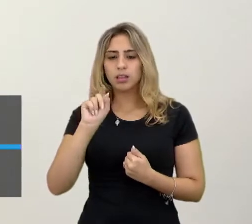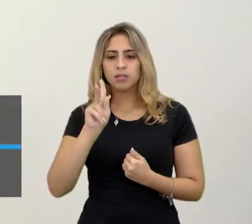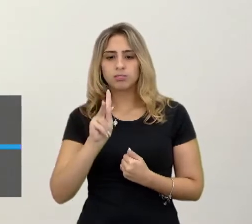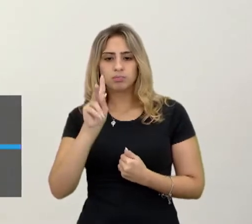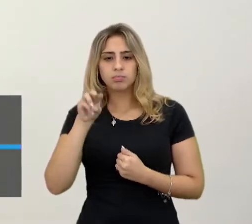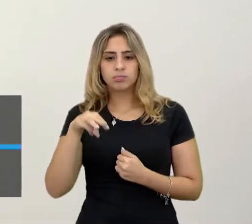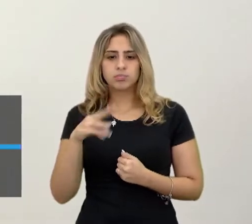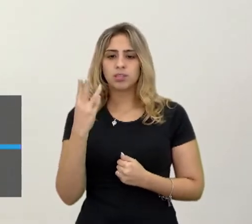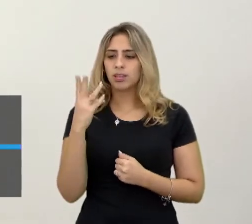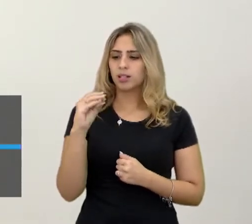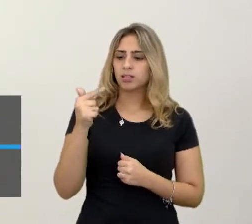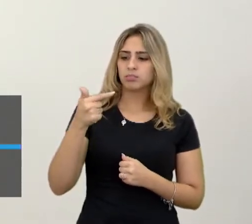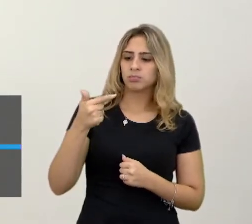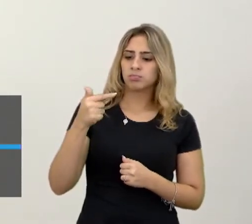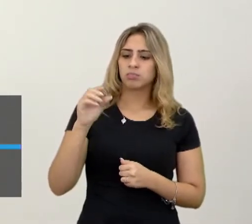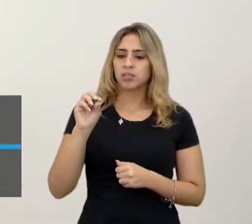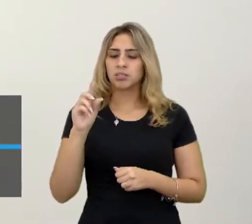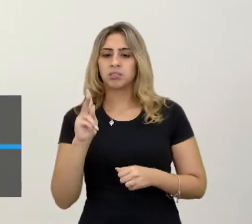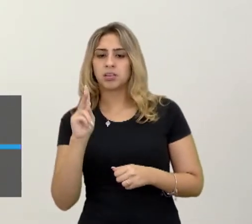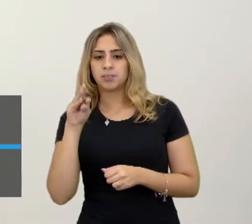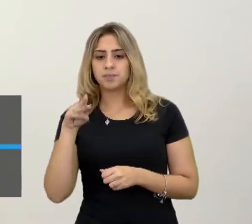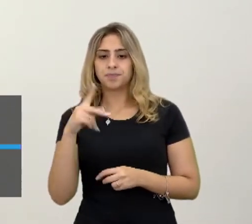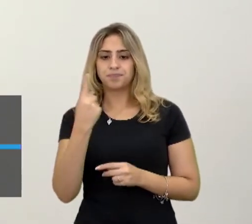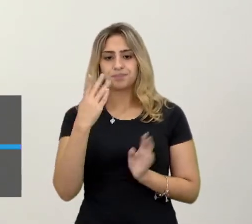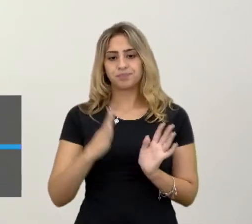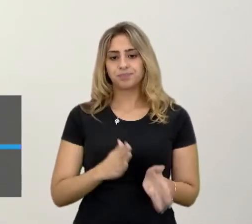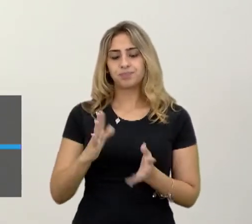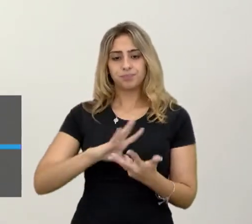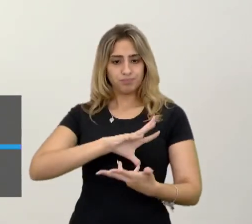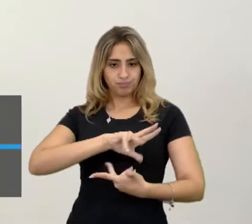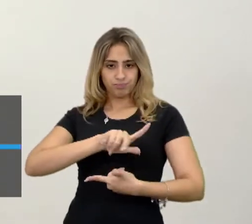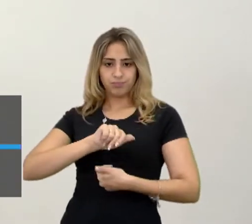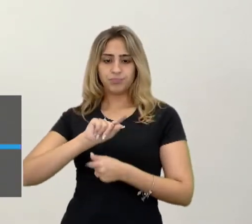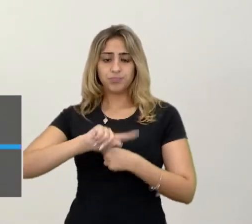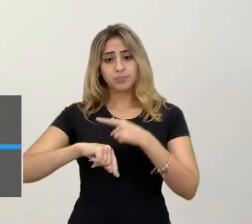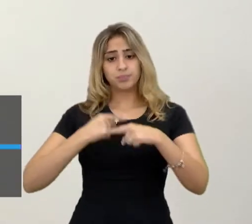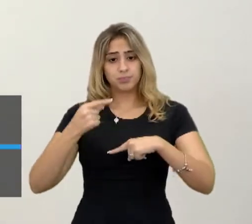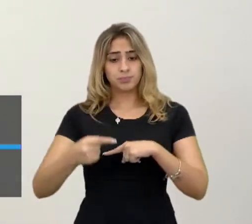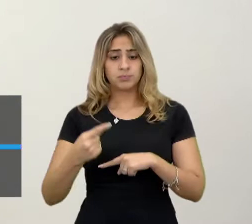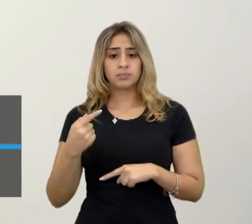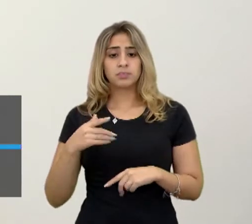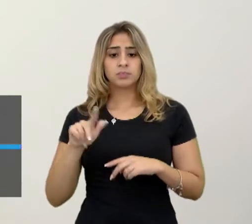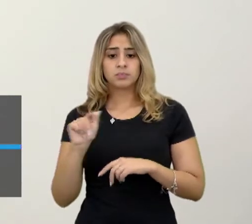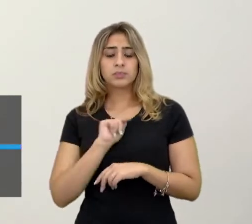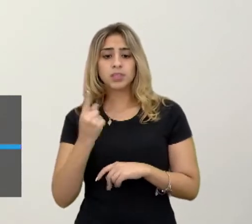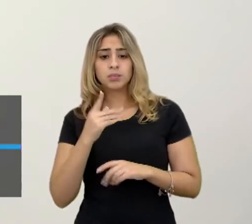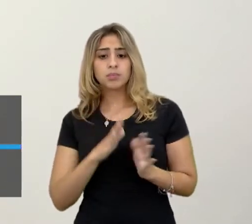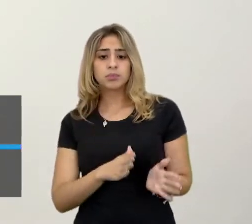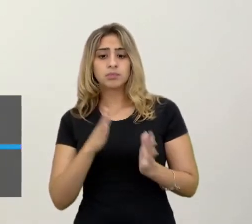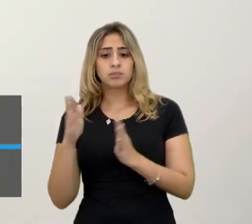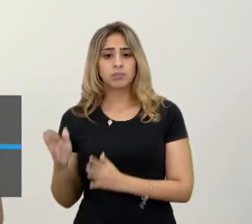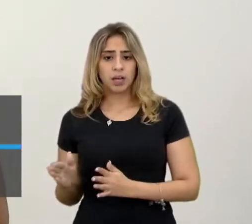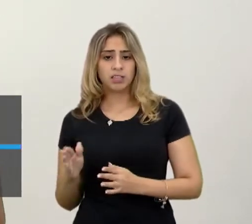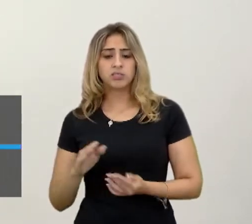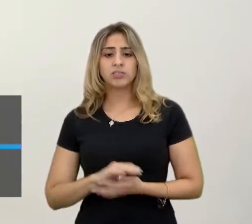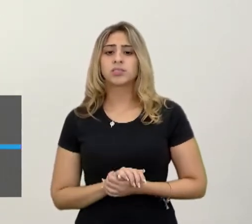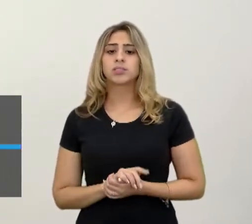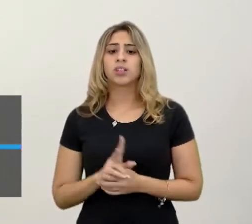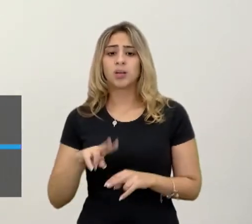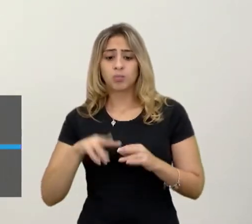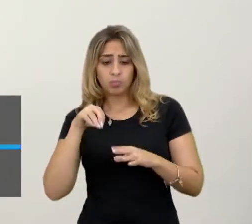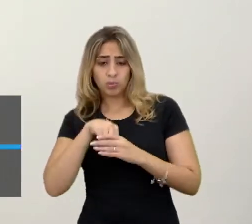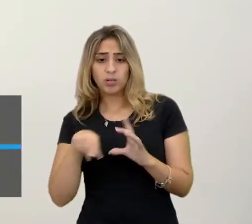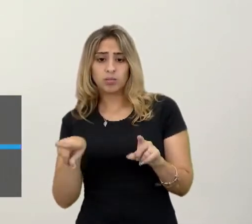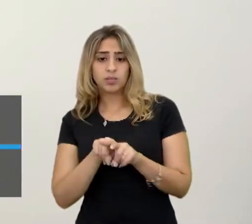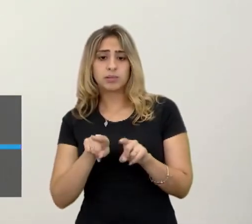30 a 70 quilômetros a espessura da primeira parte do planeta Terra. Depois a gente mais para baixo tem uma parte de manto, né, e por dentro